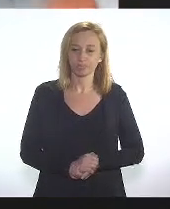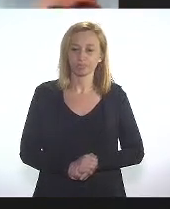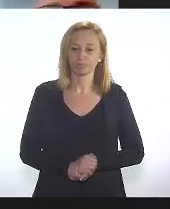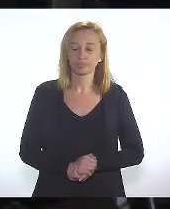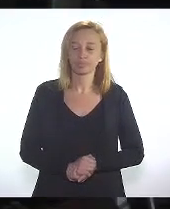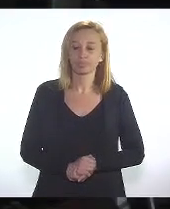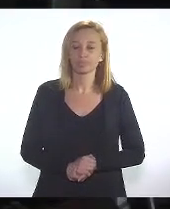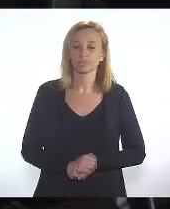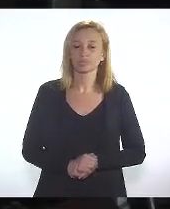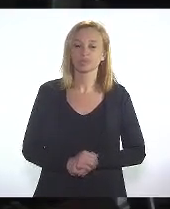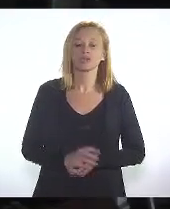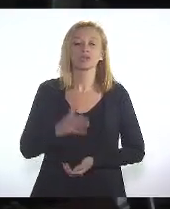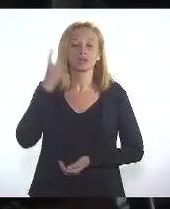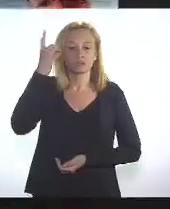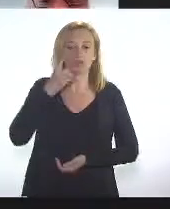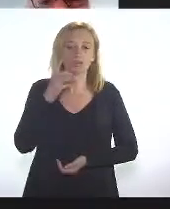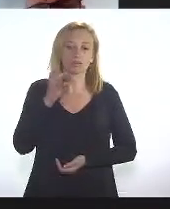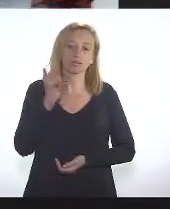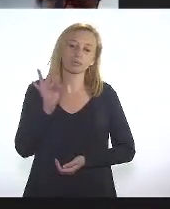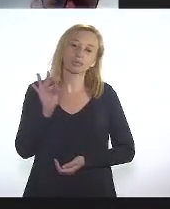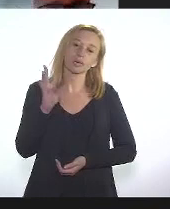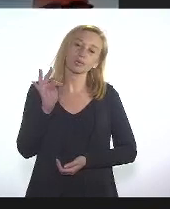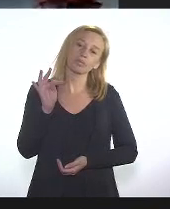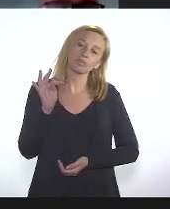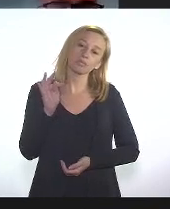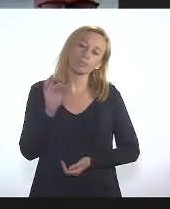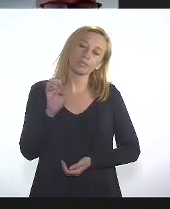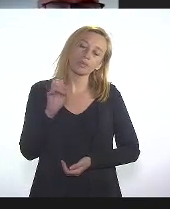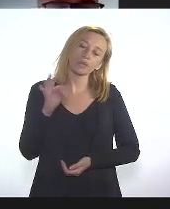Deputado Bebeto, relator especial.